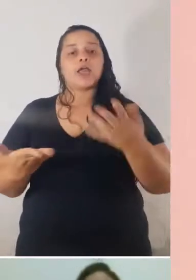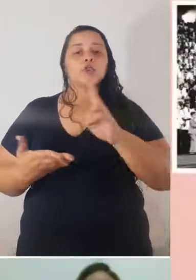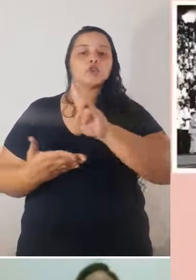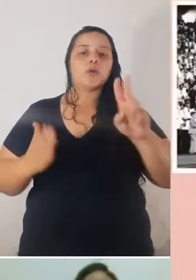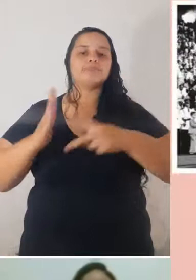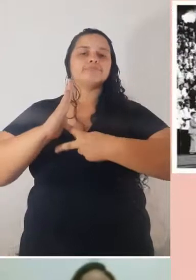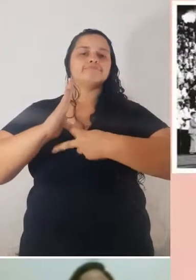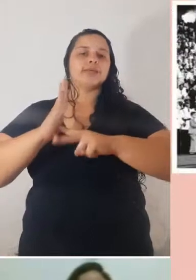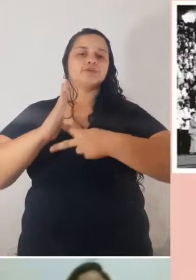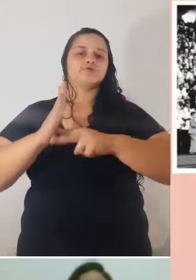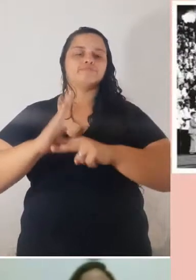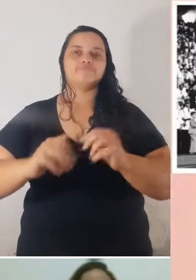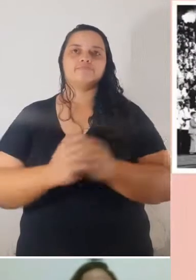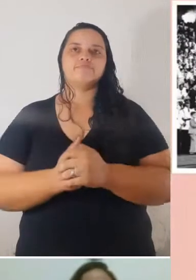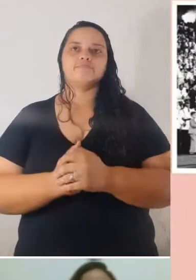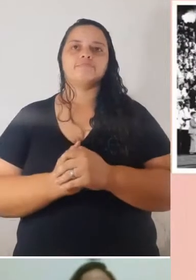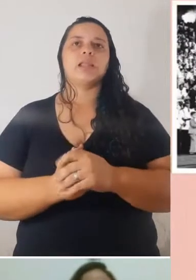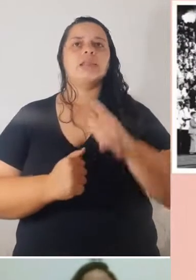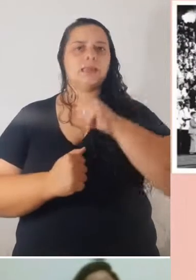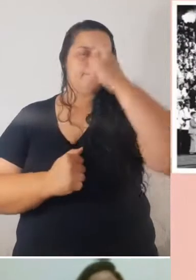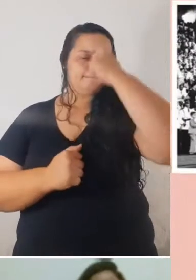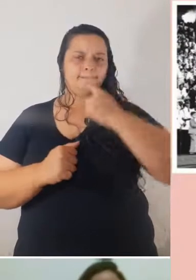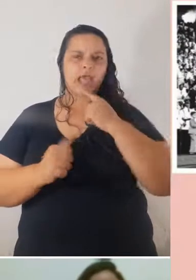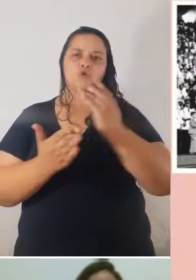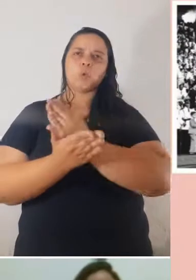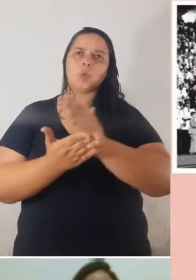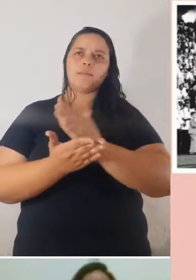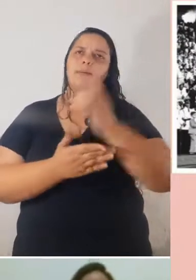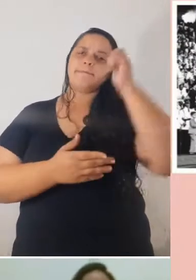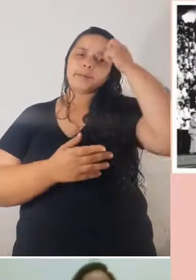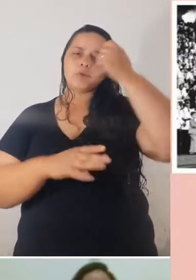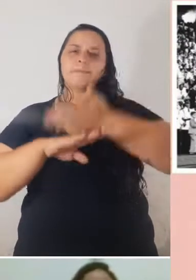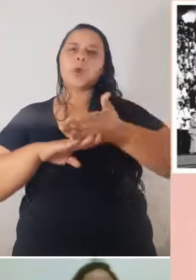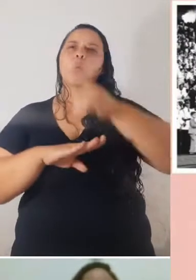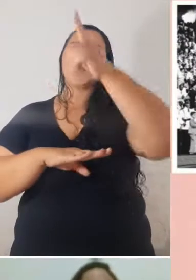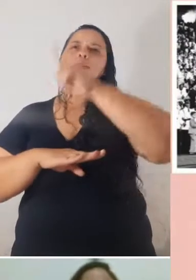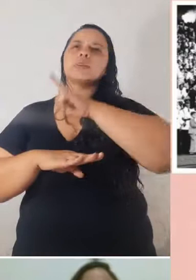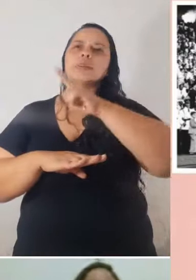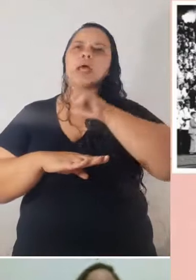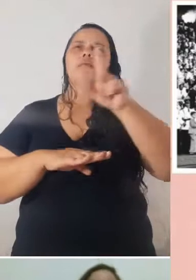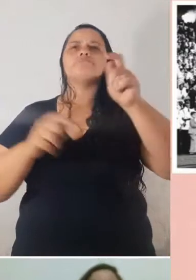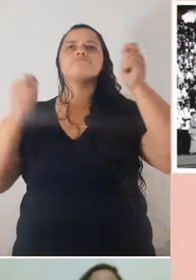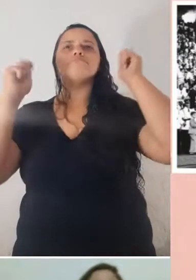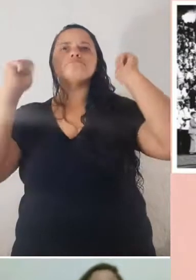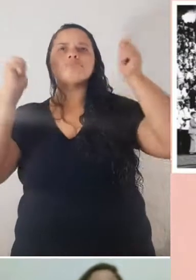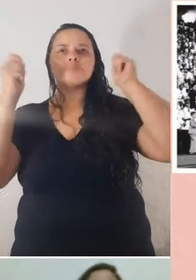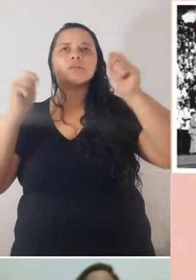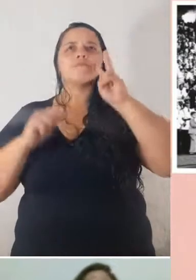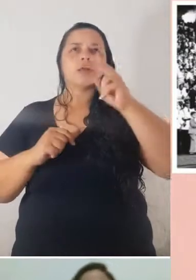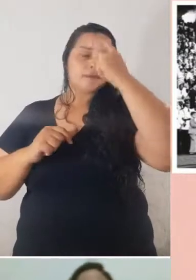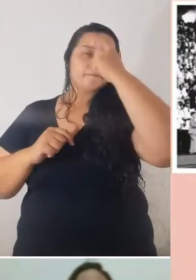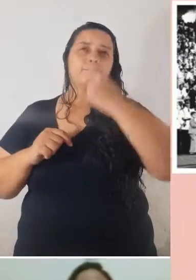sindicalismo. Aqui a gente tem mais algumas imagens. A preto e branco a gente pode ver trabalhadores erguendo um busto do